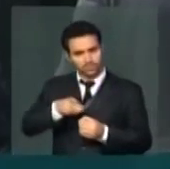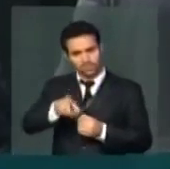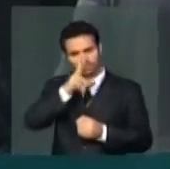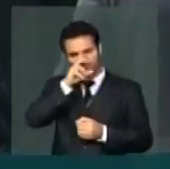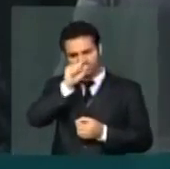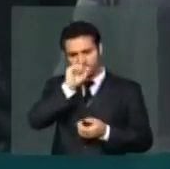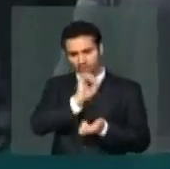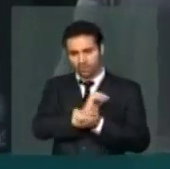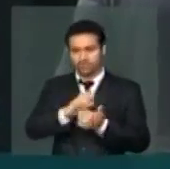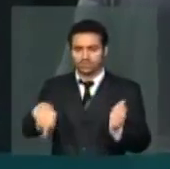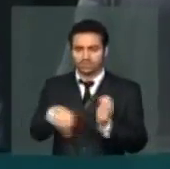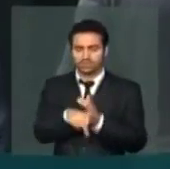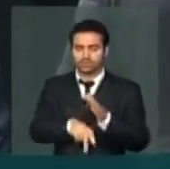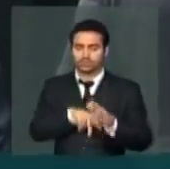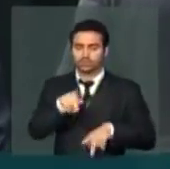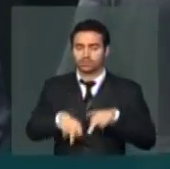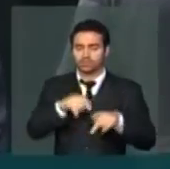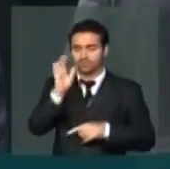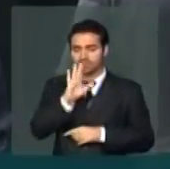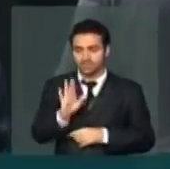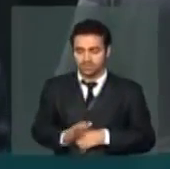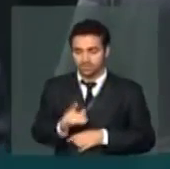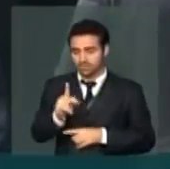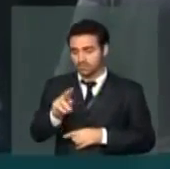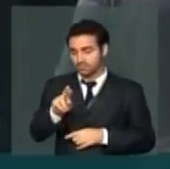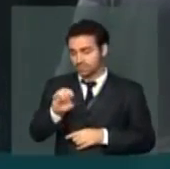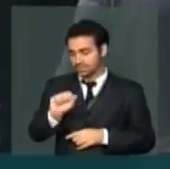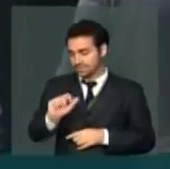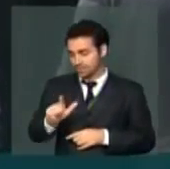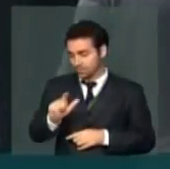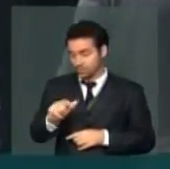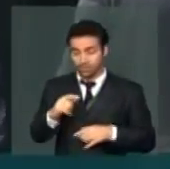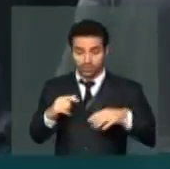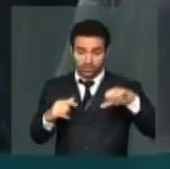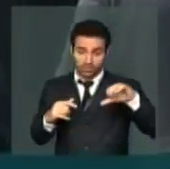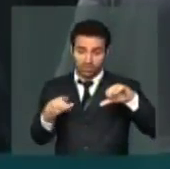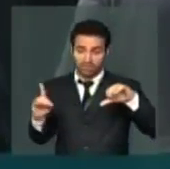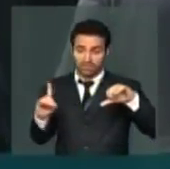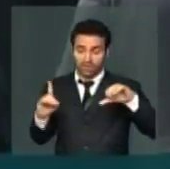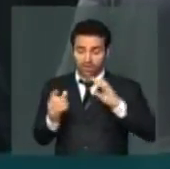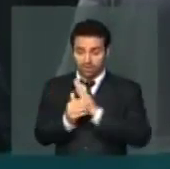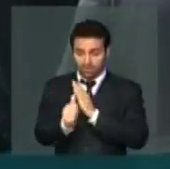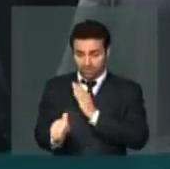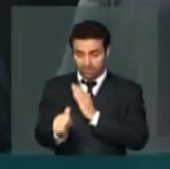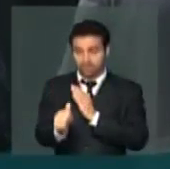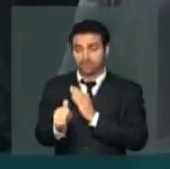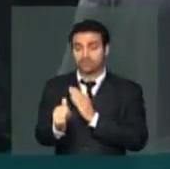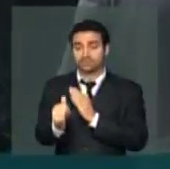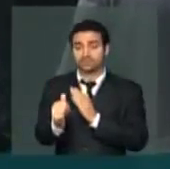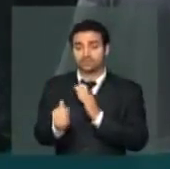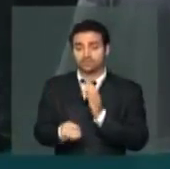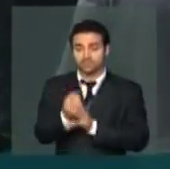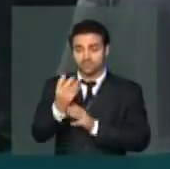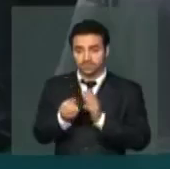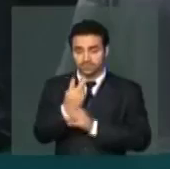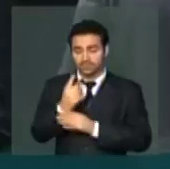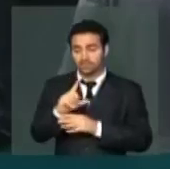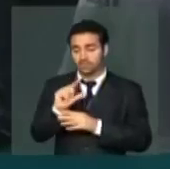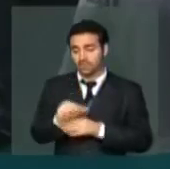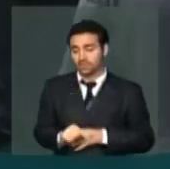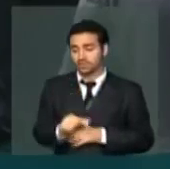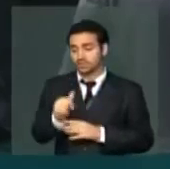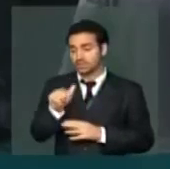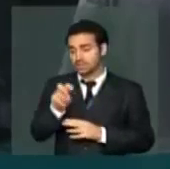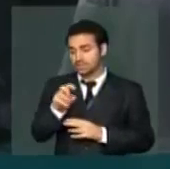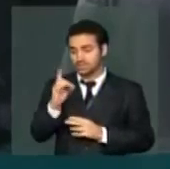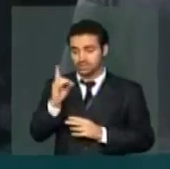povo brasileiro. E o pré-sal, com $9 o barril sendo produzido, que é abaixo dos $15 de média